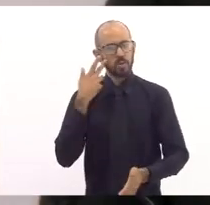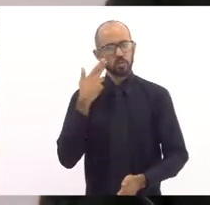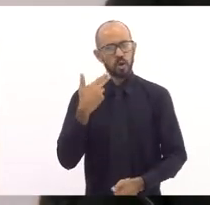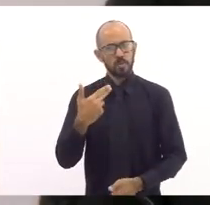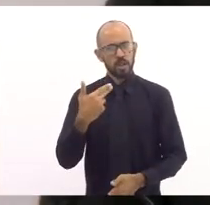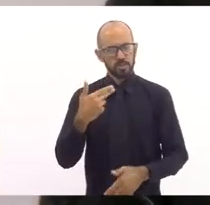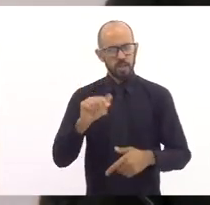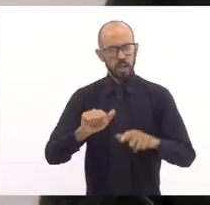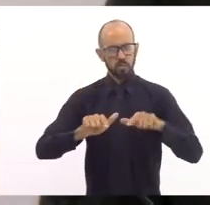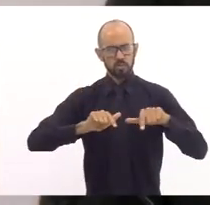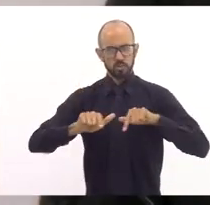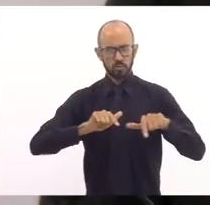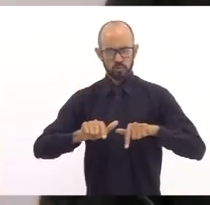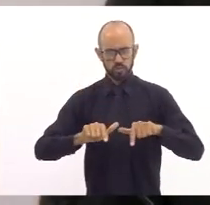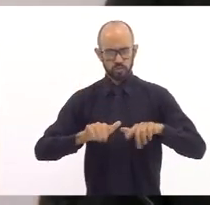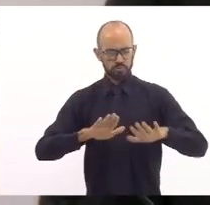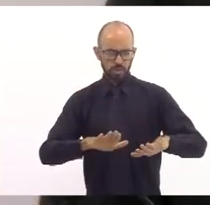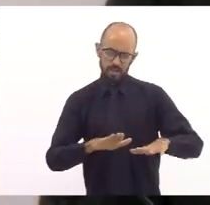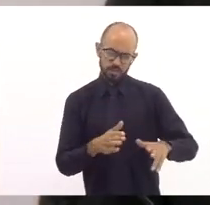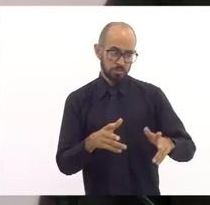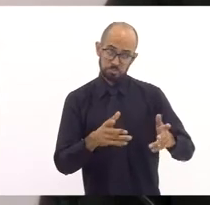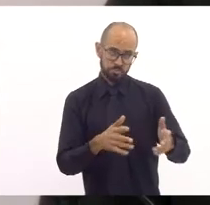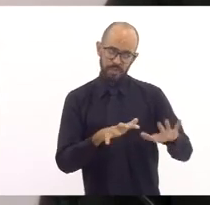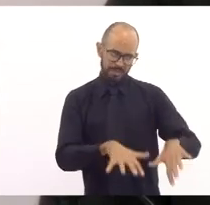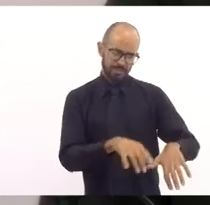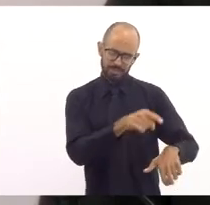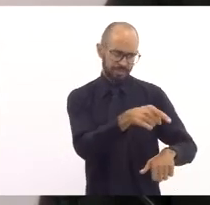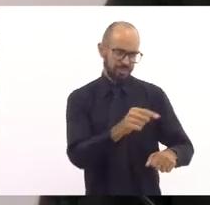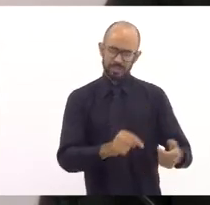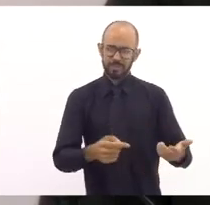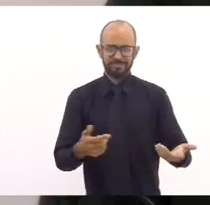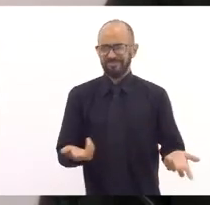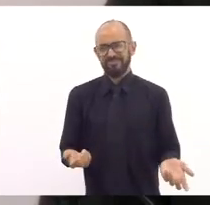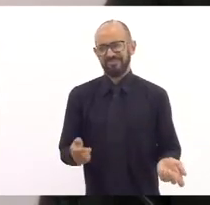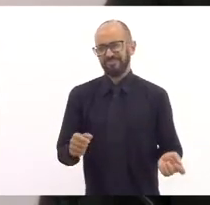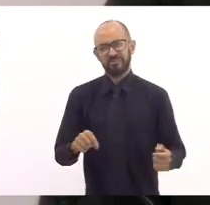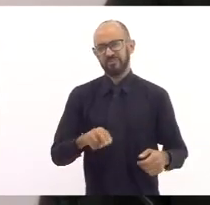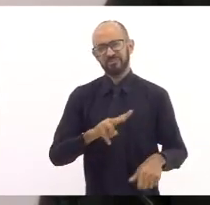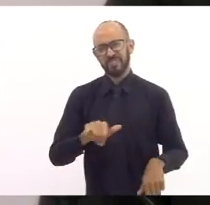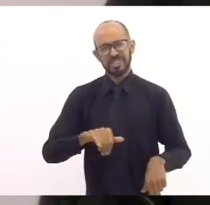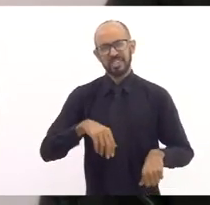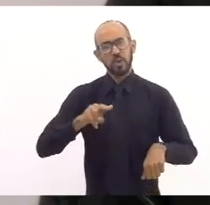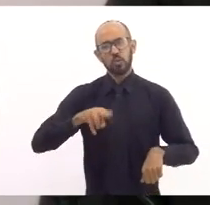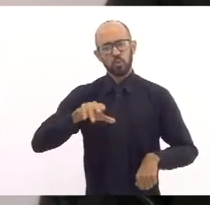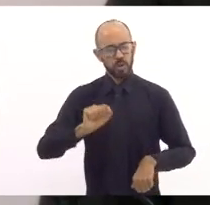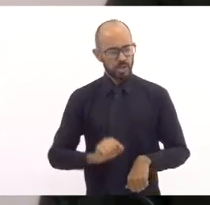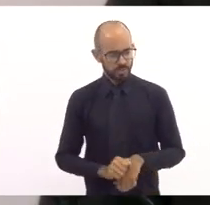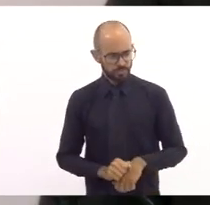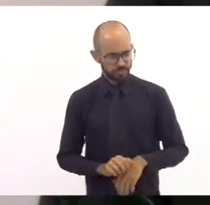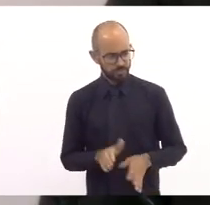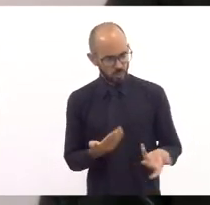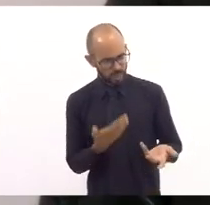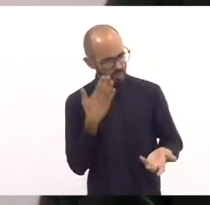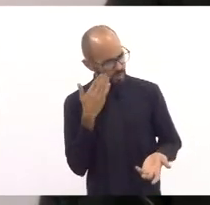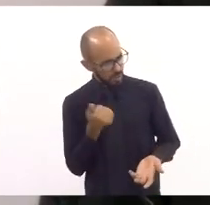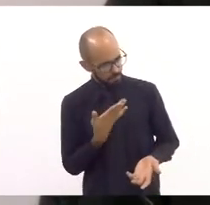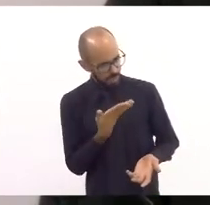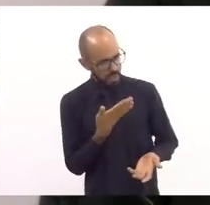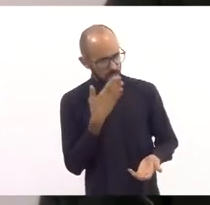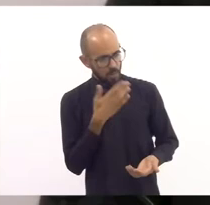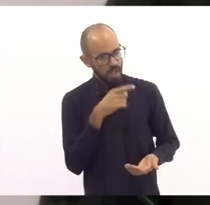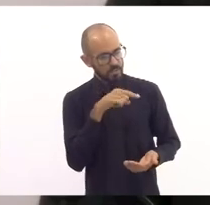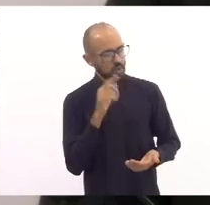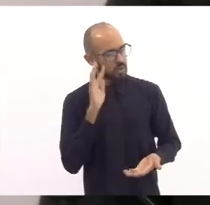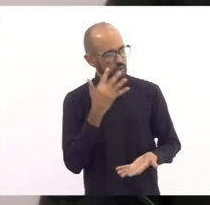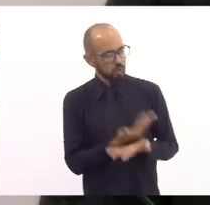dos serviços. Do jeito que as coisas estão, isso significa até nunca, porque os serviços estão muito precários. Então, eu queria saber exatamente que medida é essa,